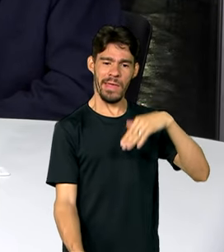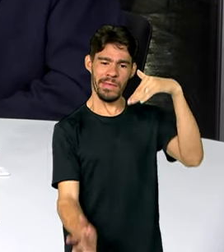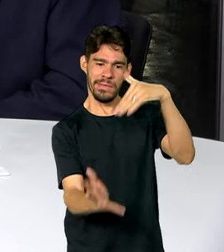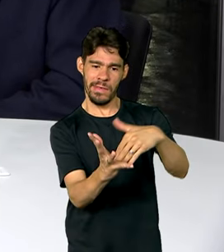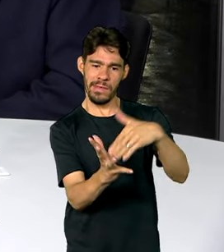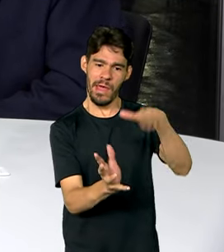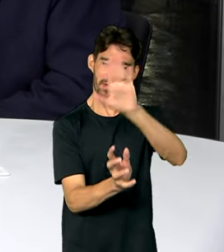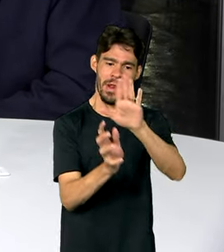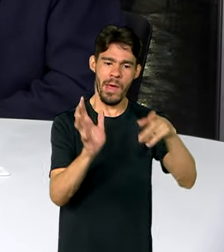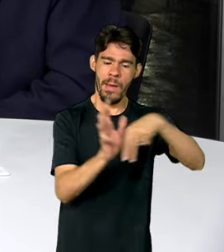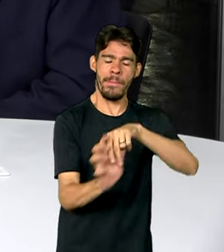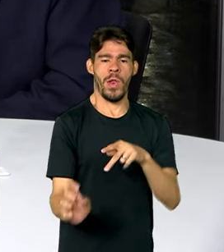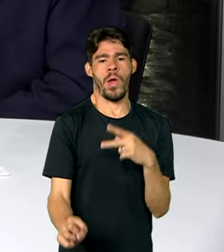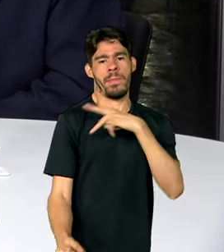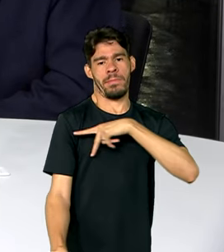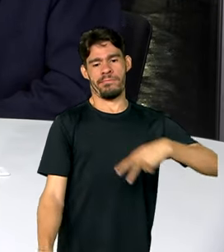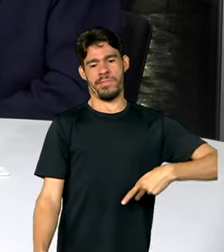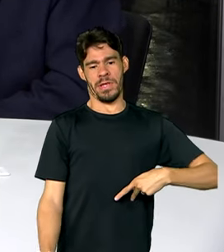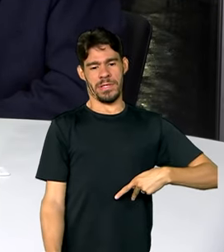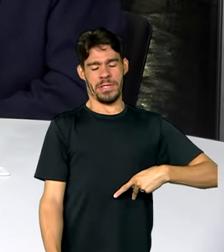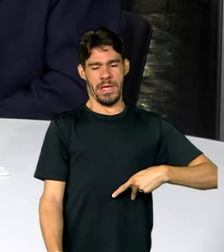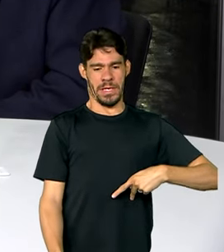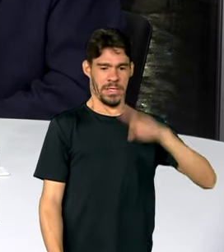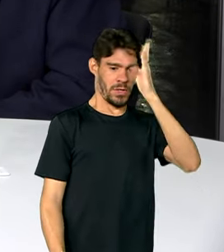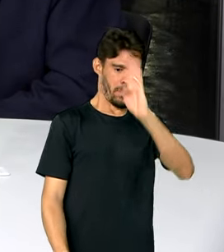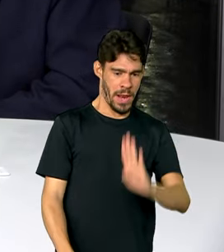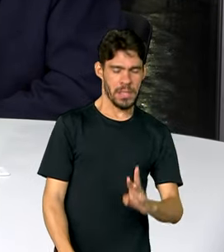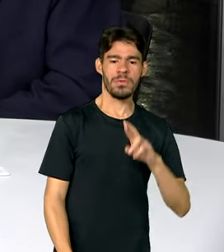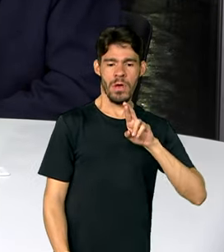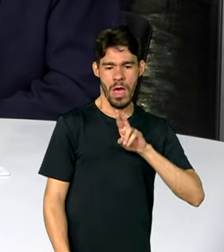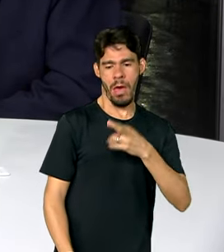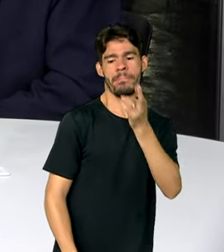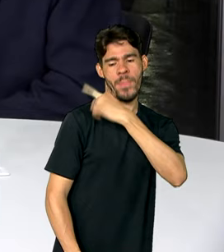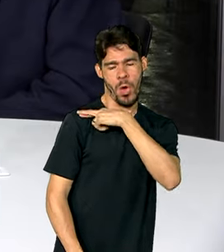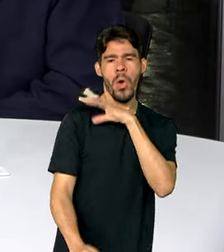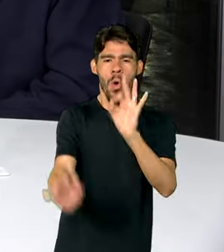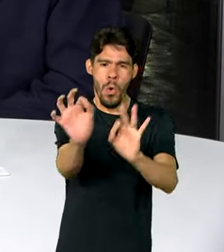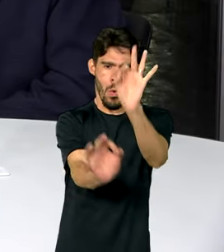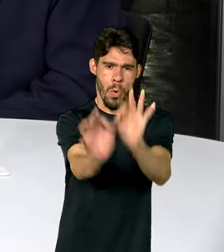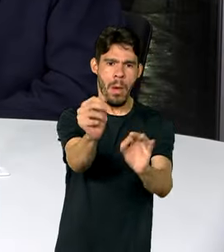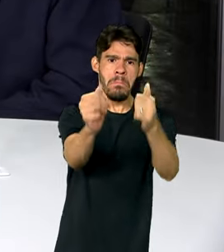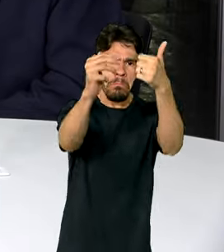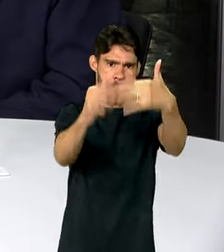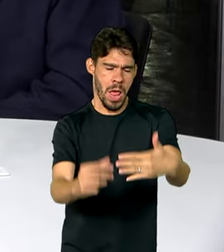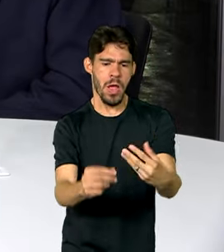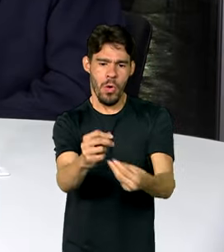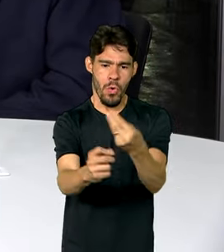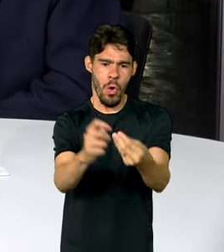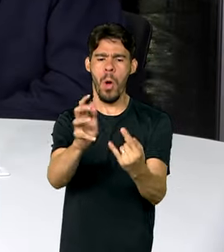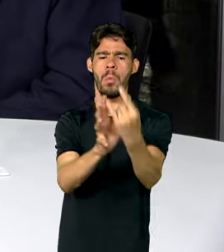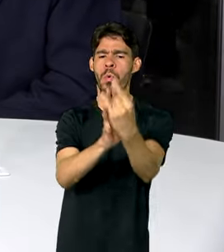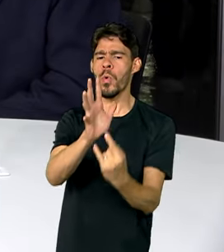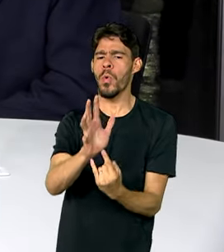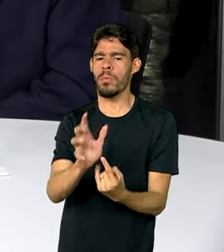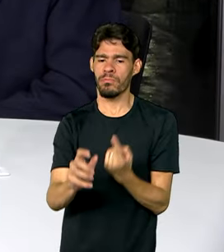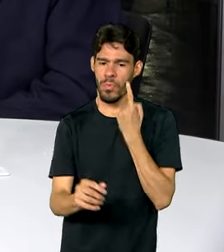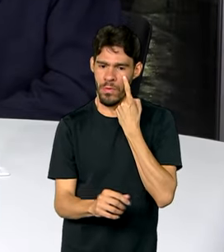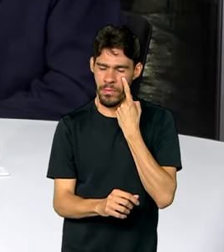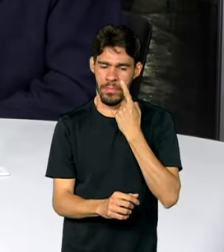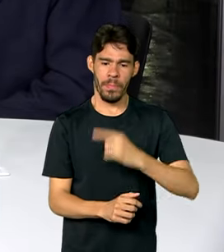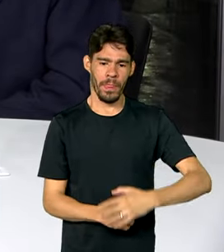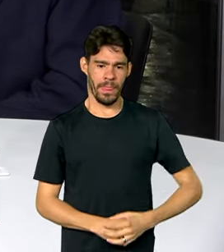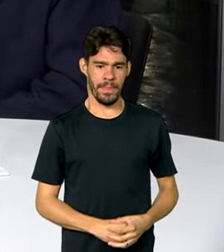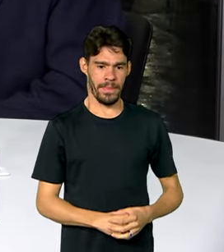da Presidência da República, foi um dos responsáveis por organizar tudo isso e explicou melhor como é que vai ser esse documento. Vamos ouvir. A